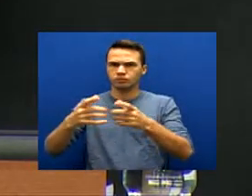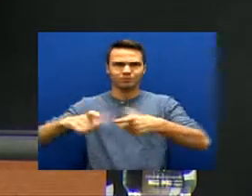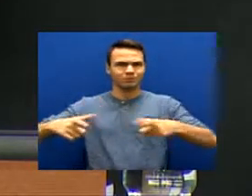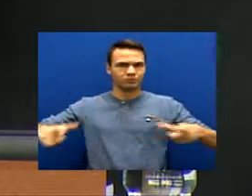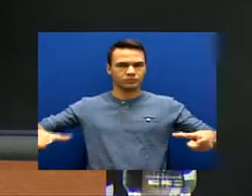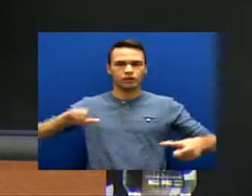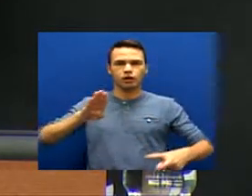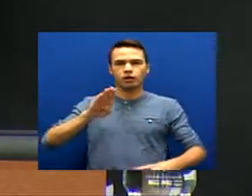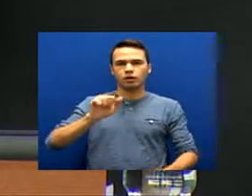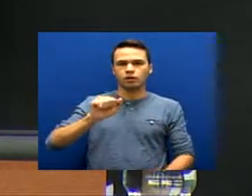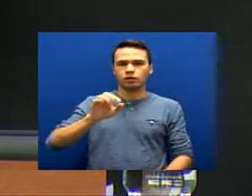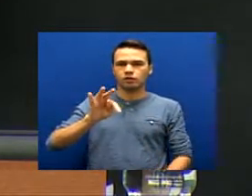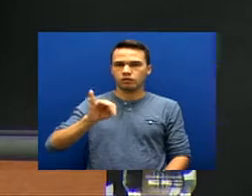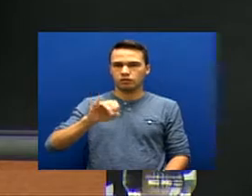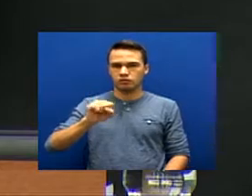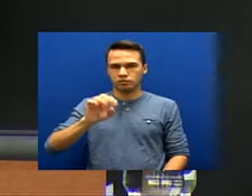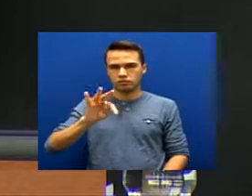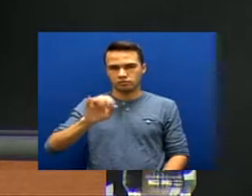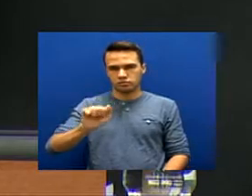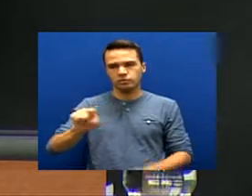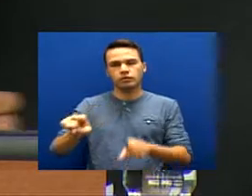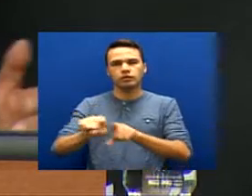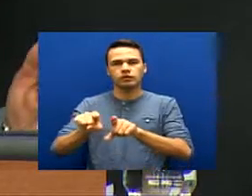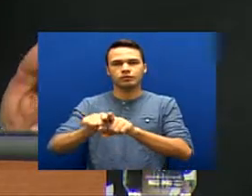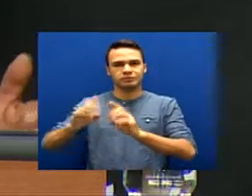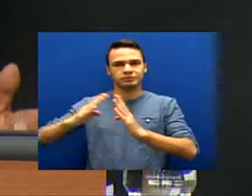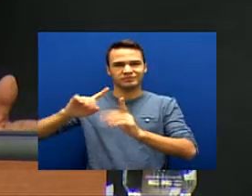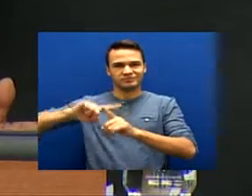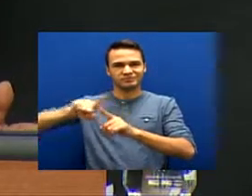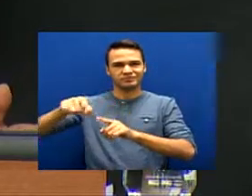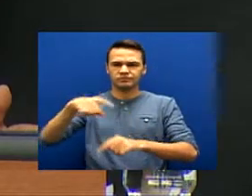o presidente, ainda está lá, ainda é o Zimmer,